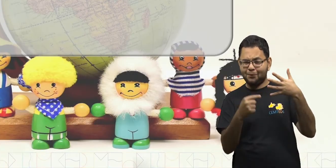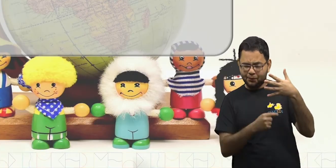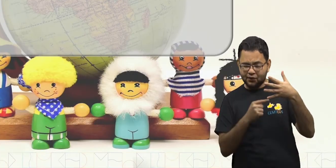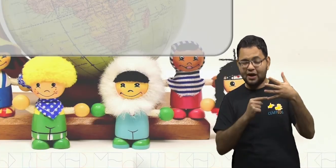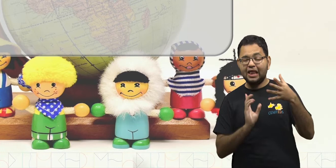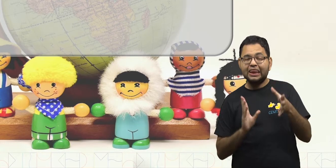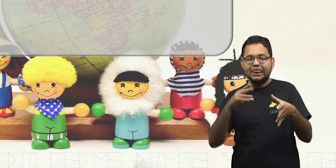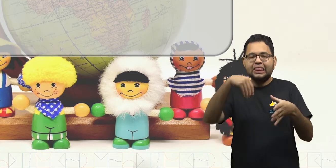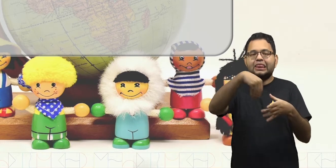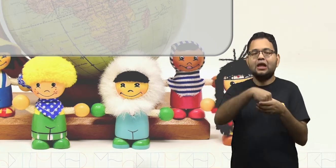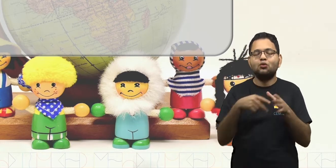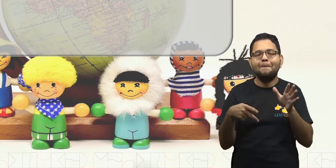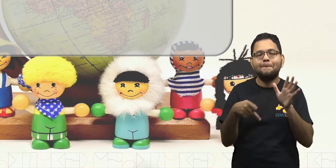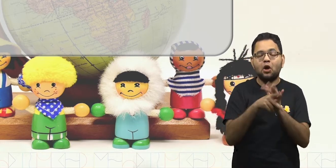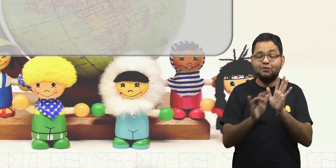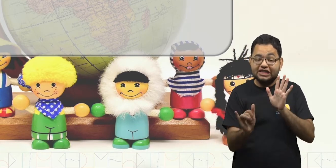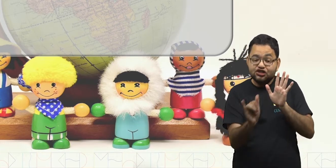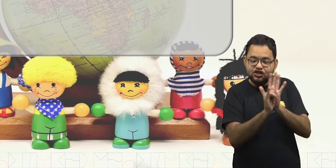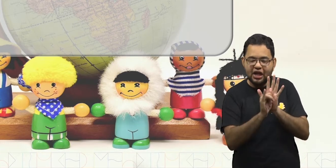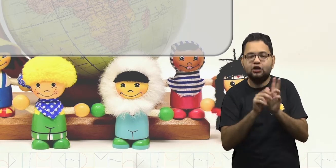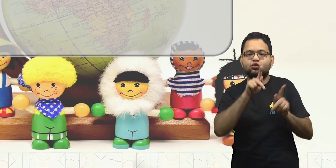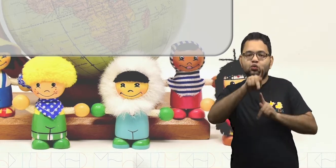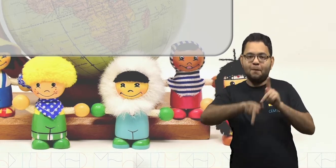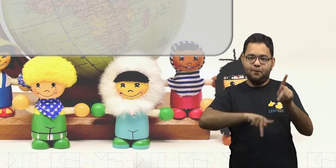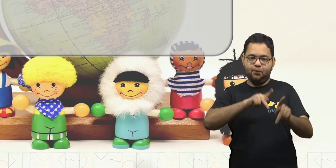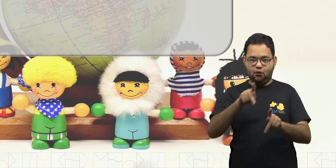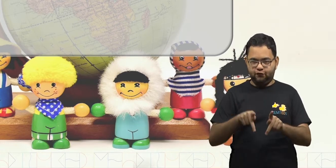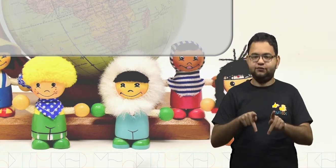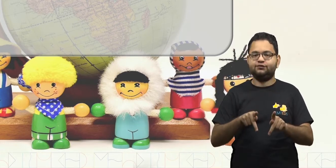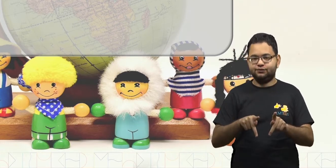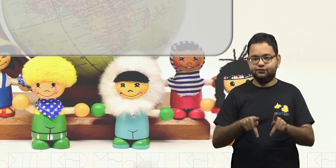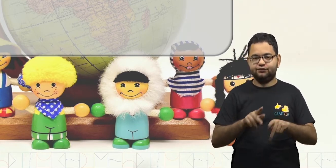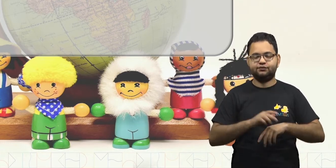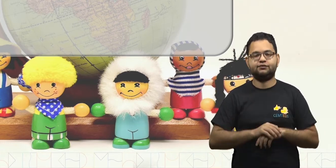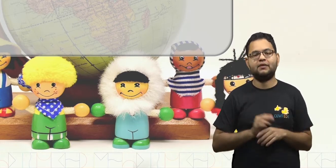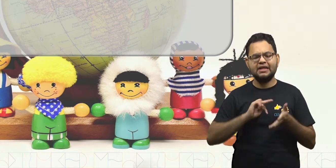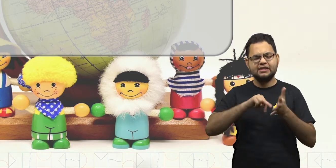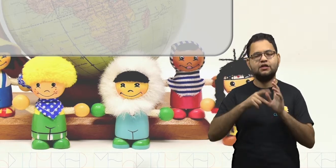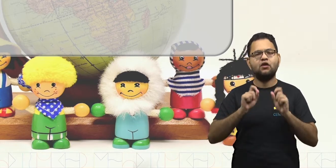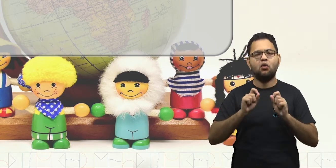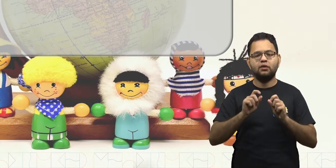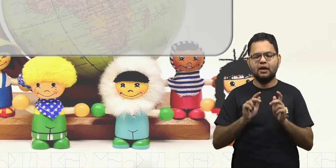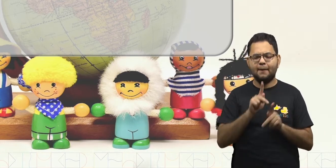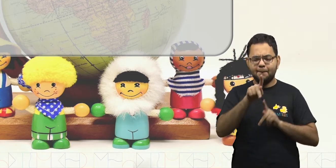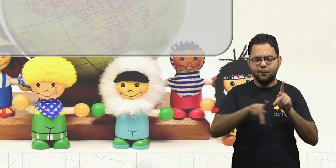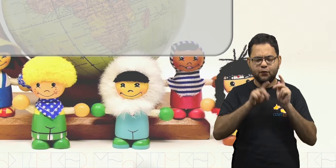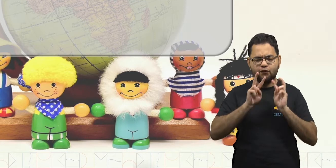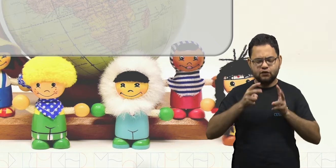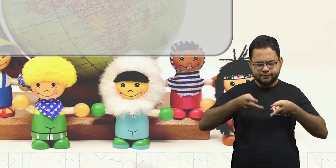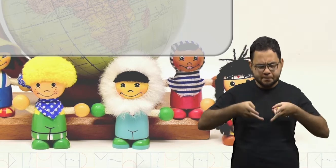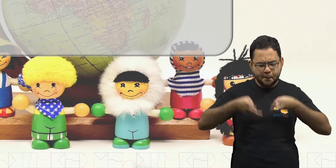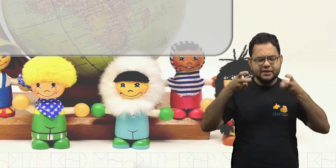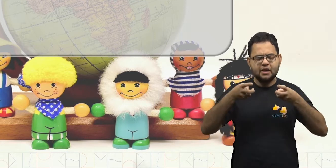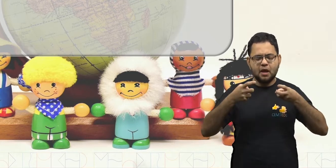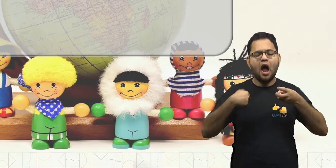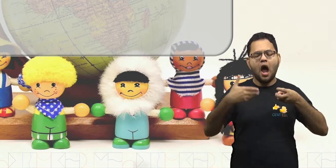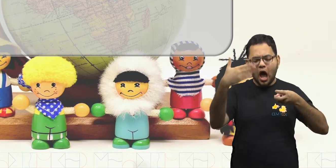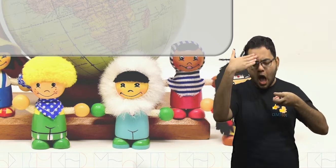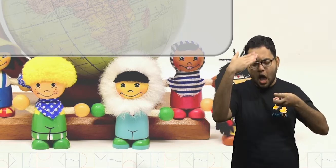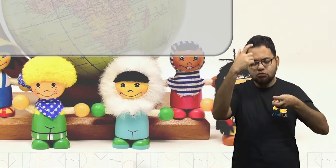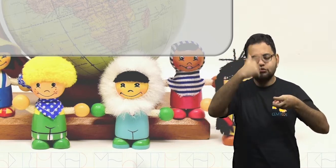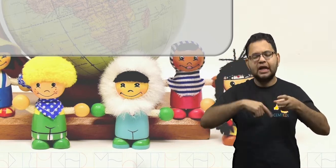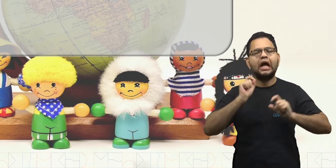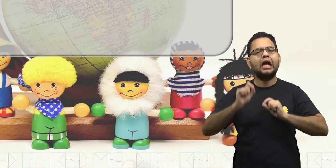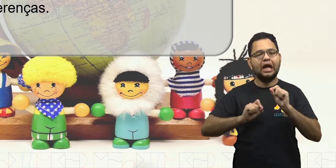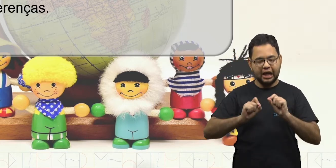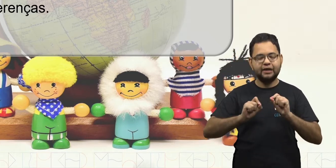de um povo, ou seja, aquilo que faz com que um povo se reconheça enquanto povo e que se